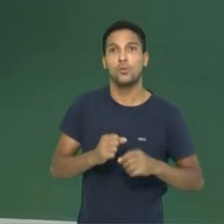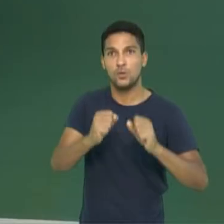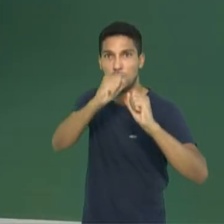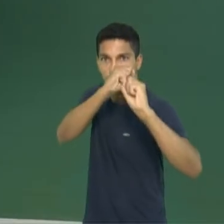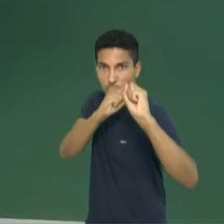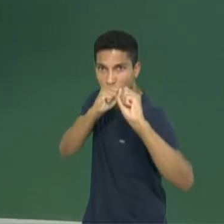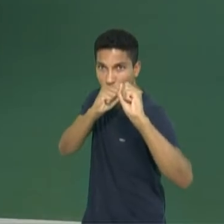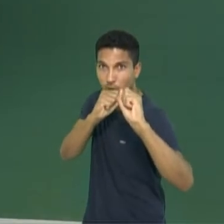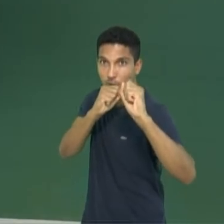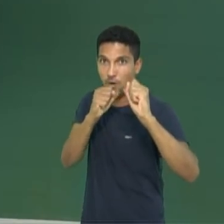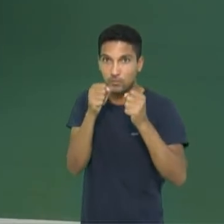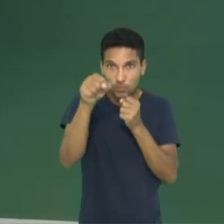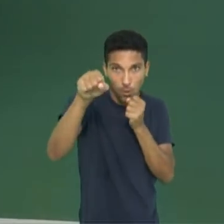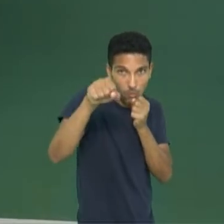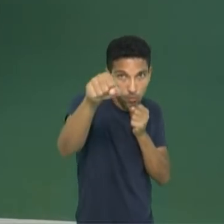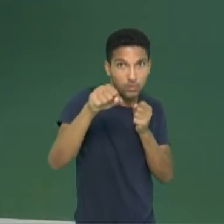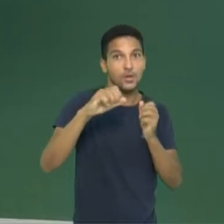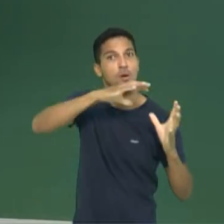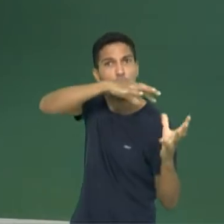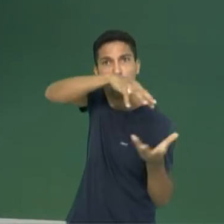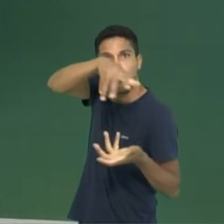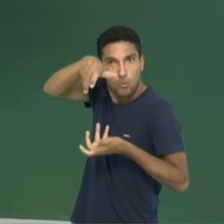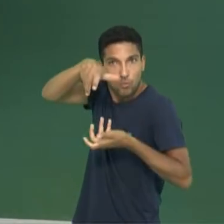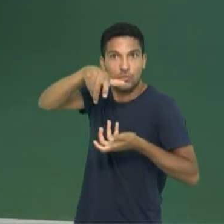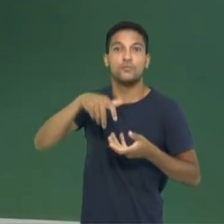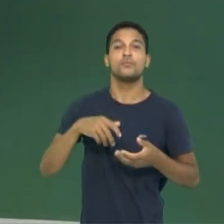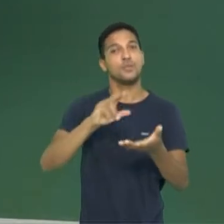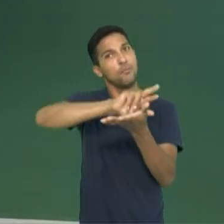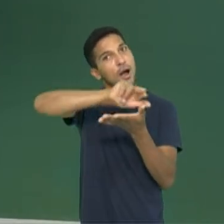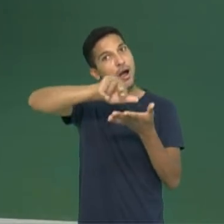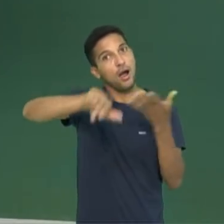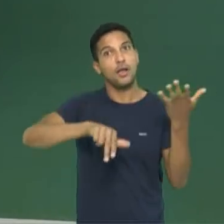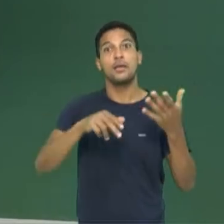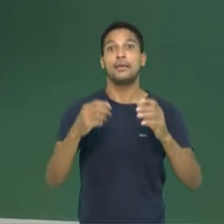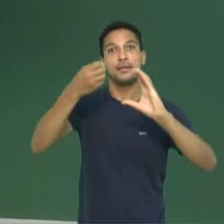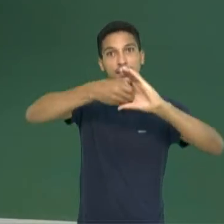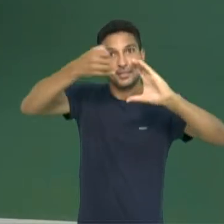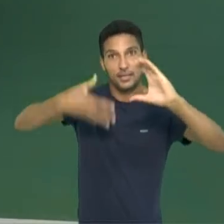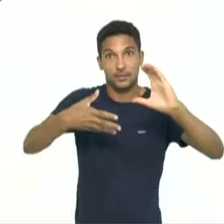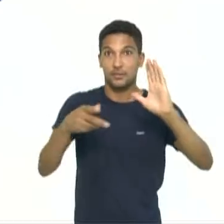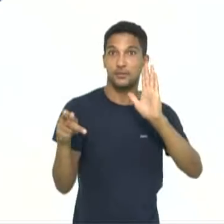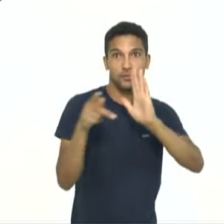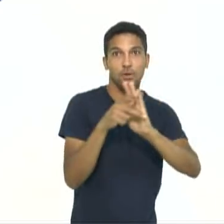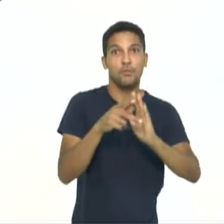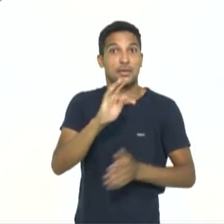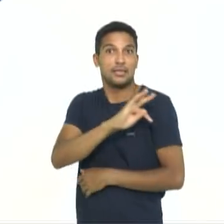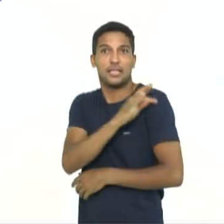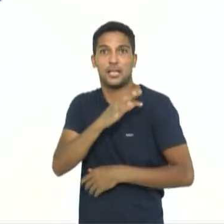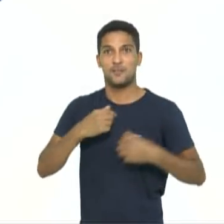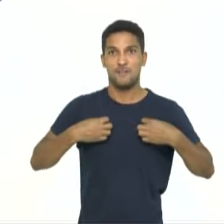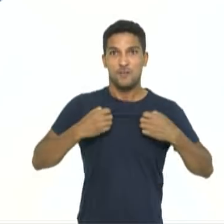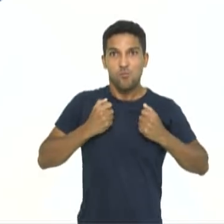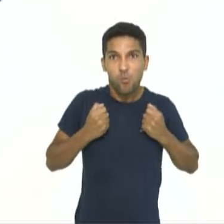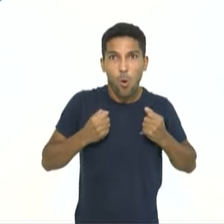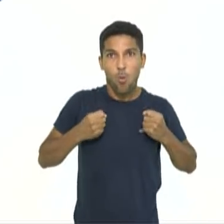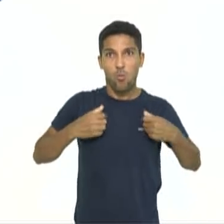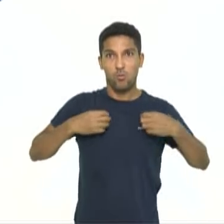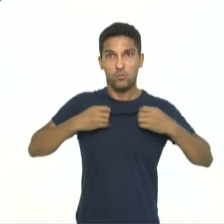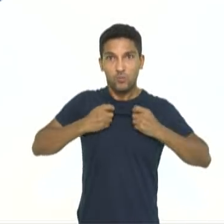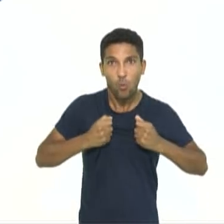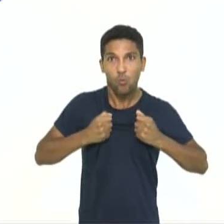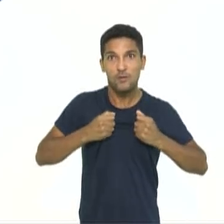mundo, tá? Então, olha só. As lutas são caracterizadas pelo uso de técnicas de agarramento, derrubada